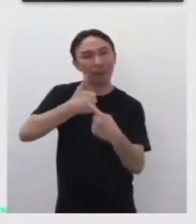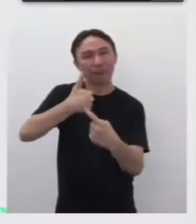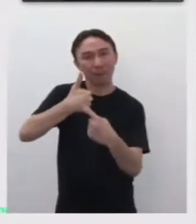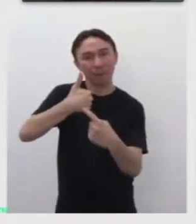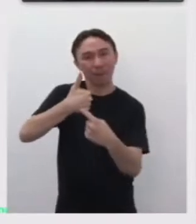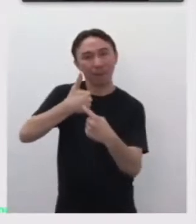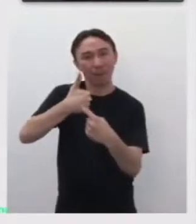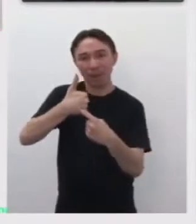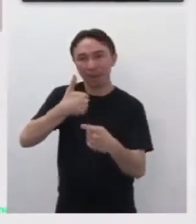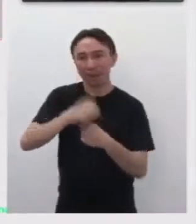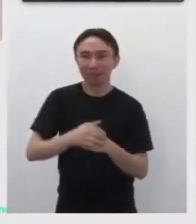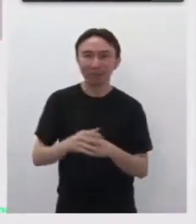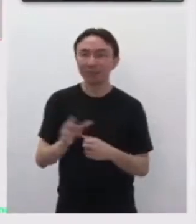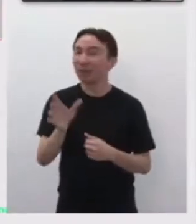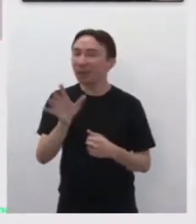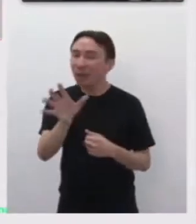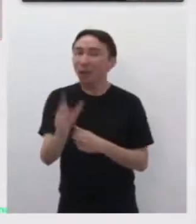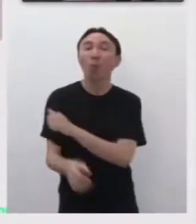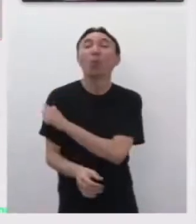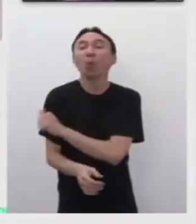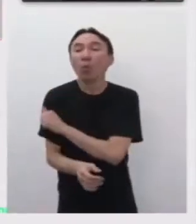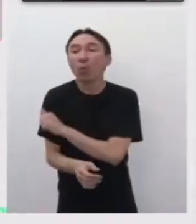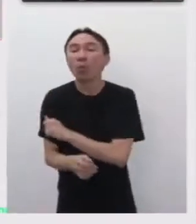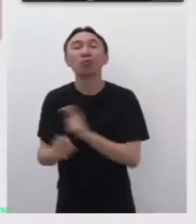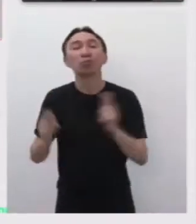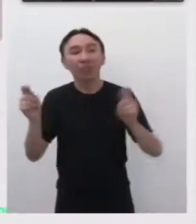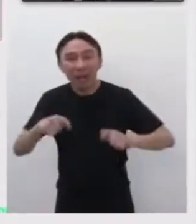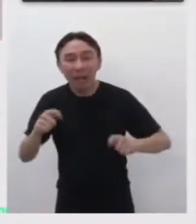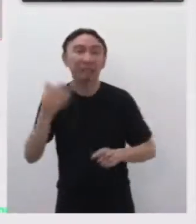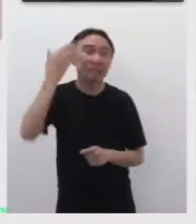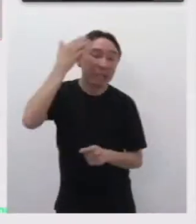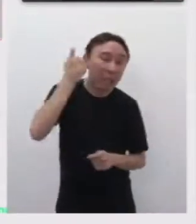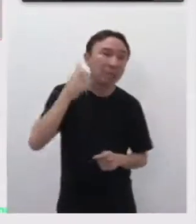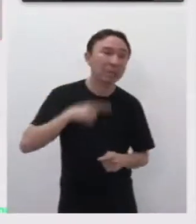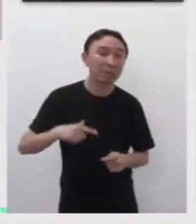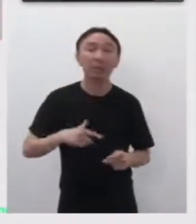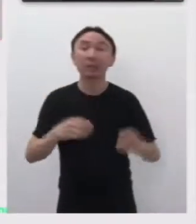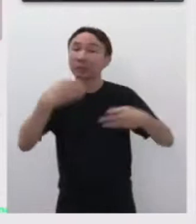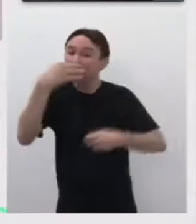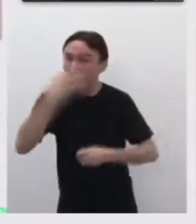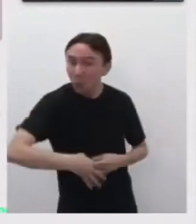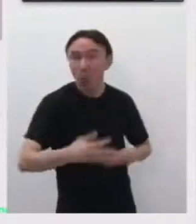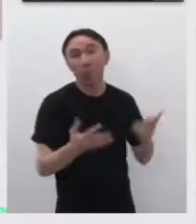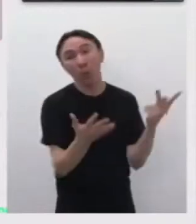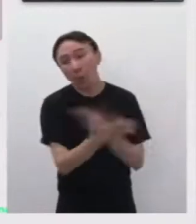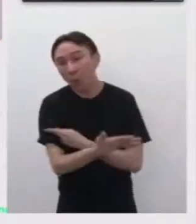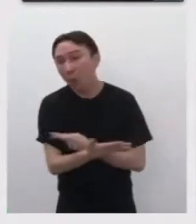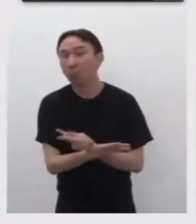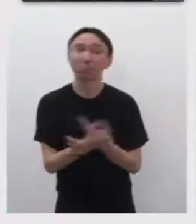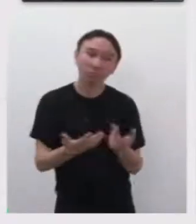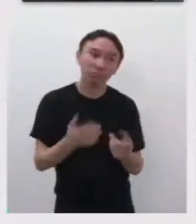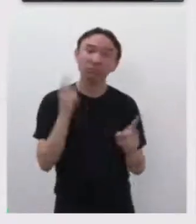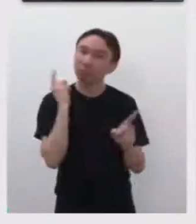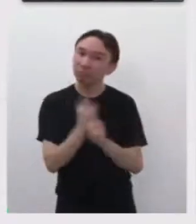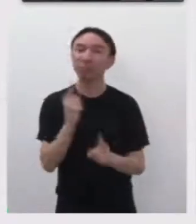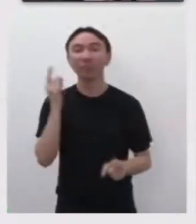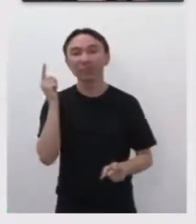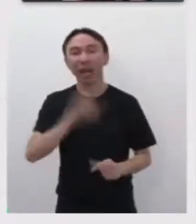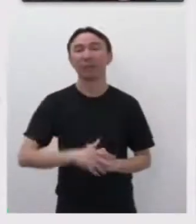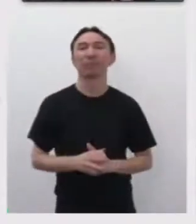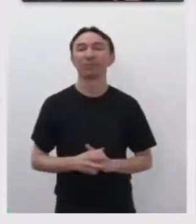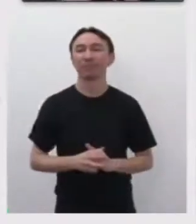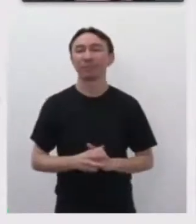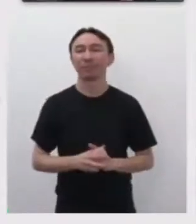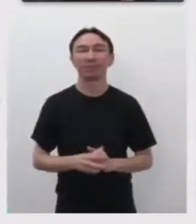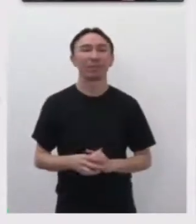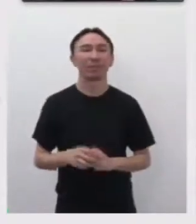cima, tá? Então, o aluno não só ele consegue saber se ele errou ou se ele acertou, mas qual que é o gabarito certo dessa questão. Tá? Todos eles são sempre